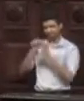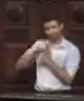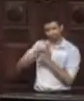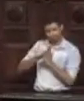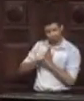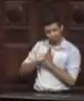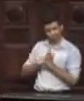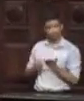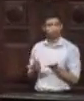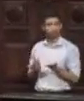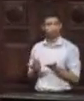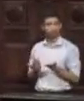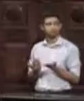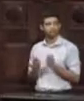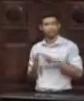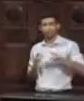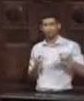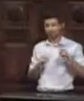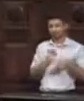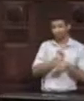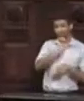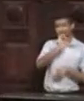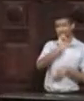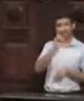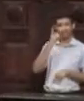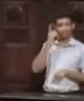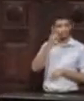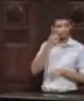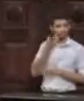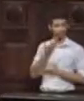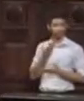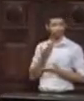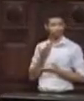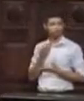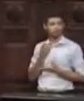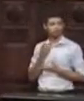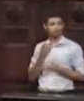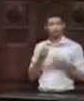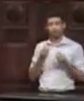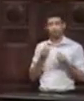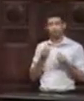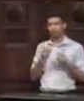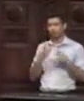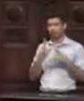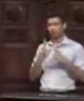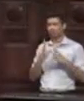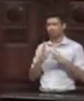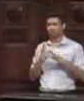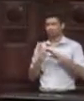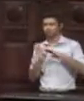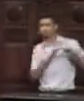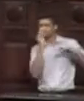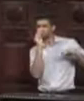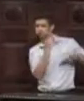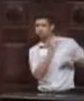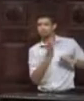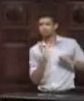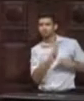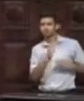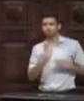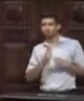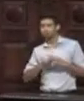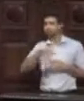no Estado onde ele está administrando, ele simplesmente passa por cima daquilo que é definido